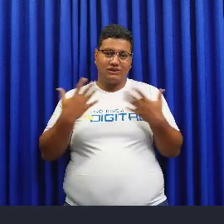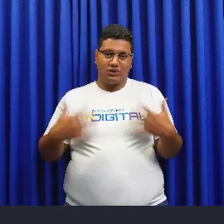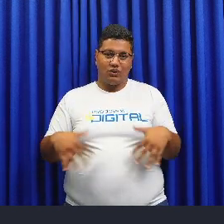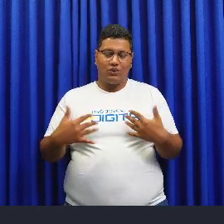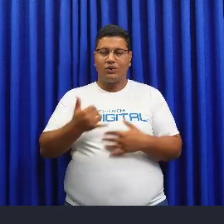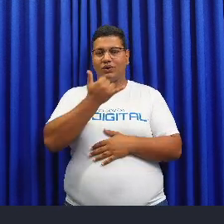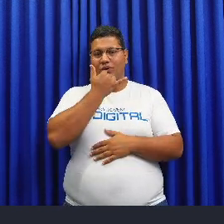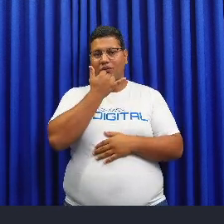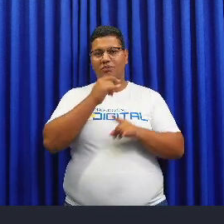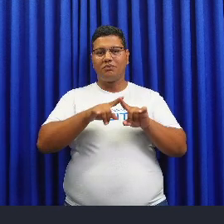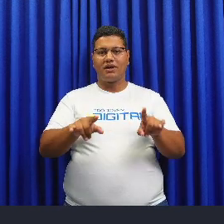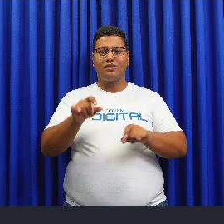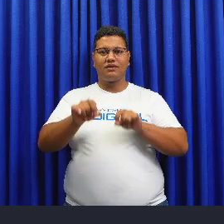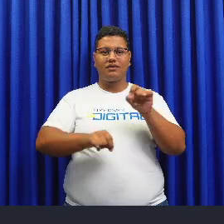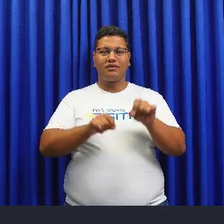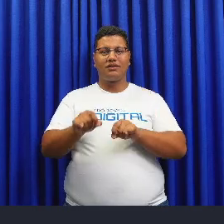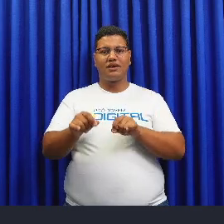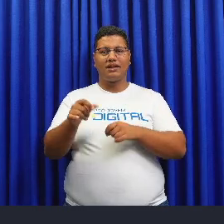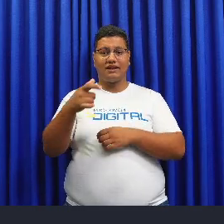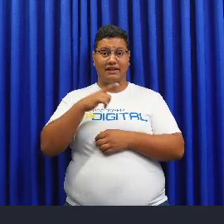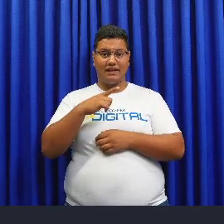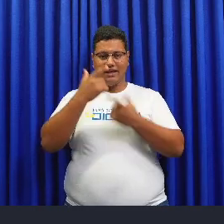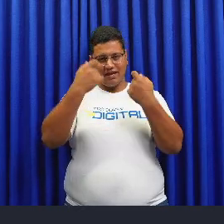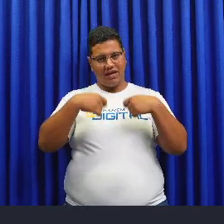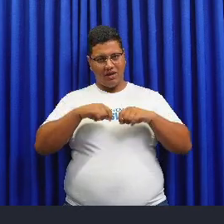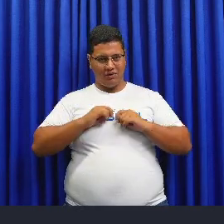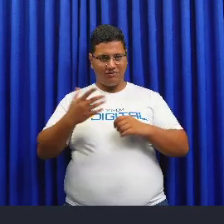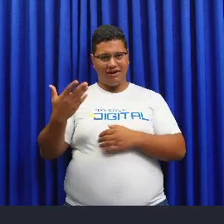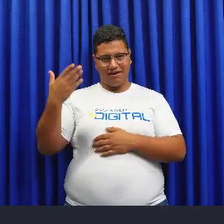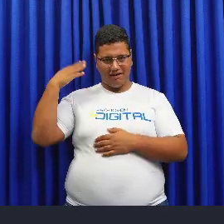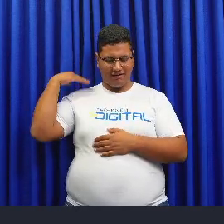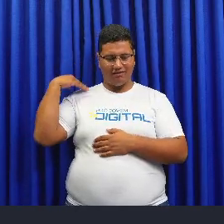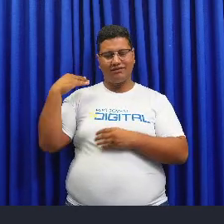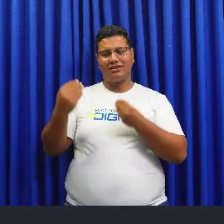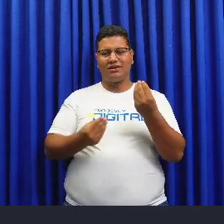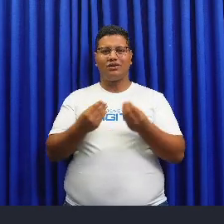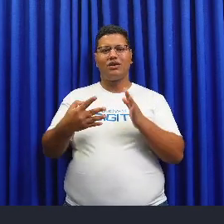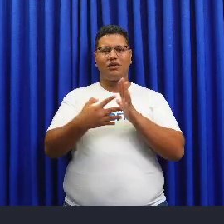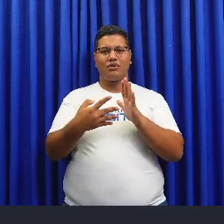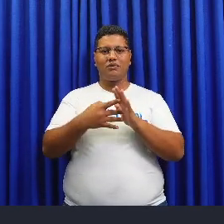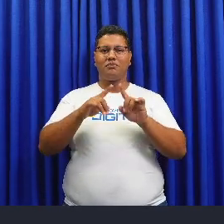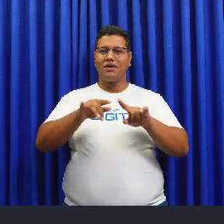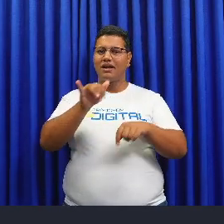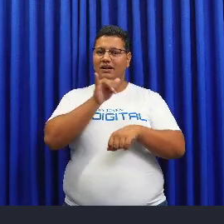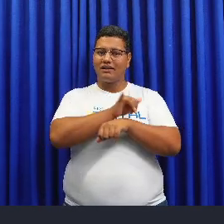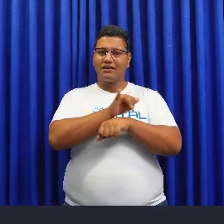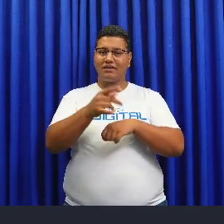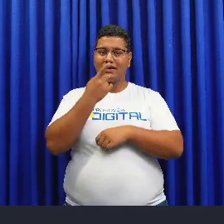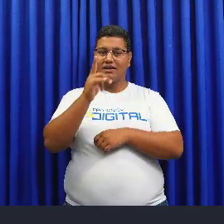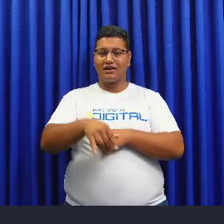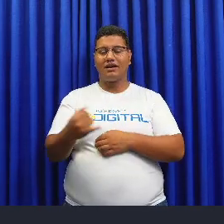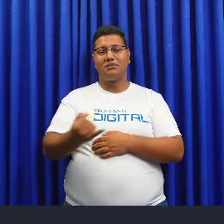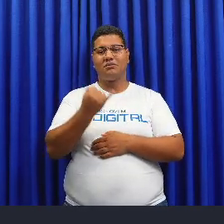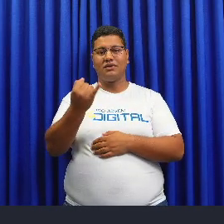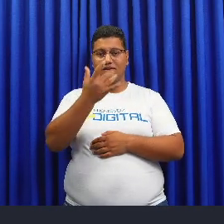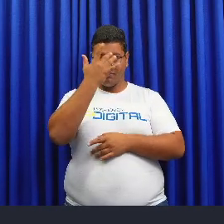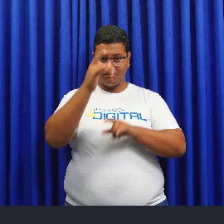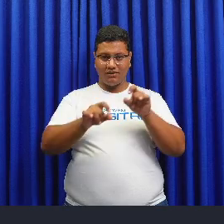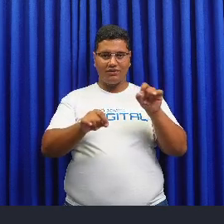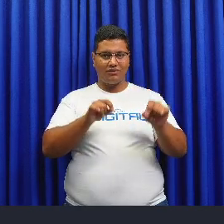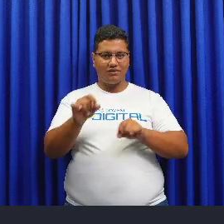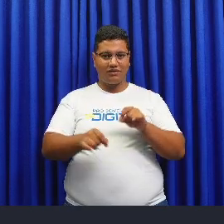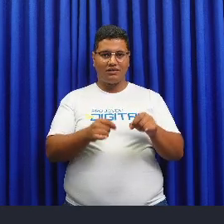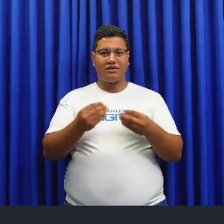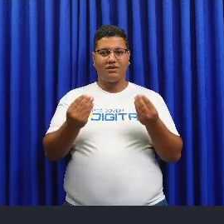Mas basicamente é isso que tá escondidinho atrás dele, Google Forms. Mas nós vamos falar de outras ferramentas que eu julgo ser muito importantes, por exemplo, a